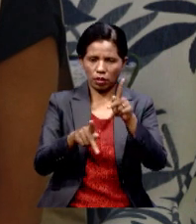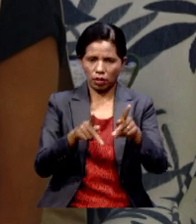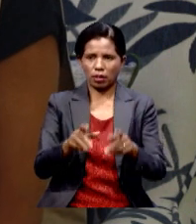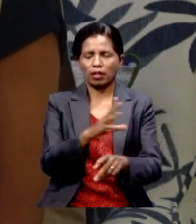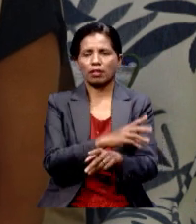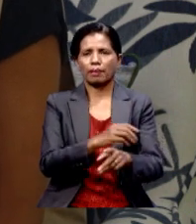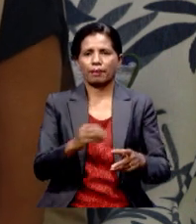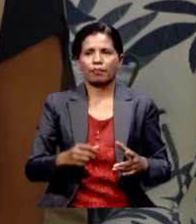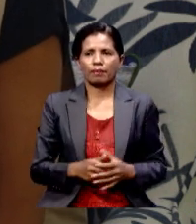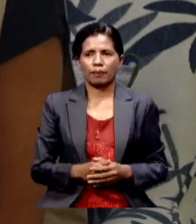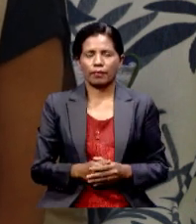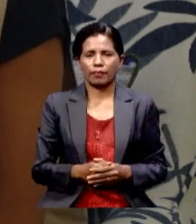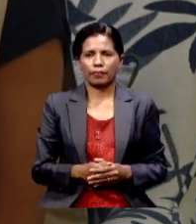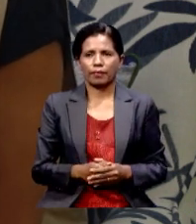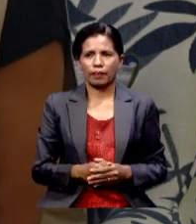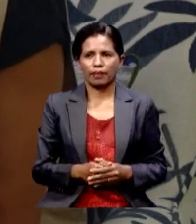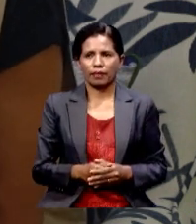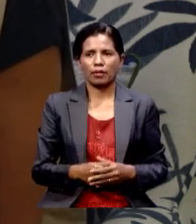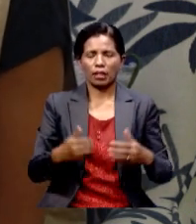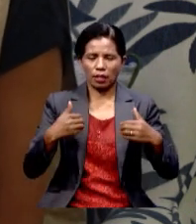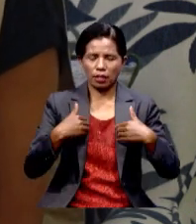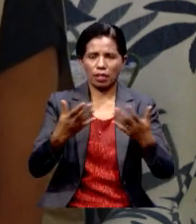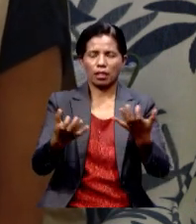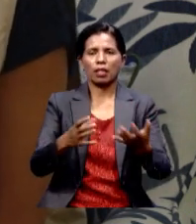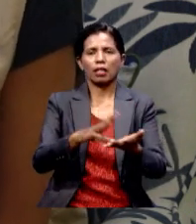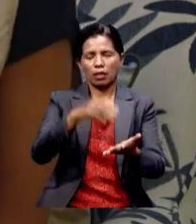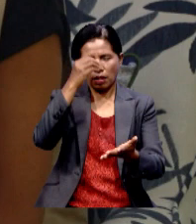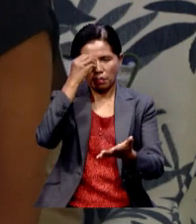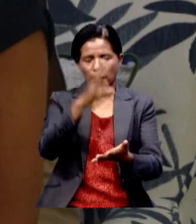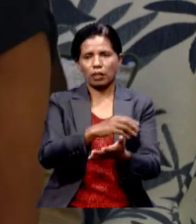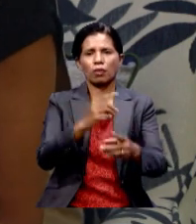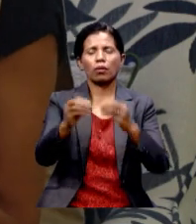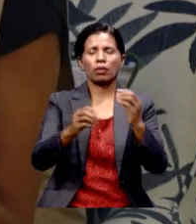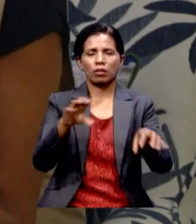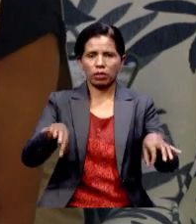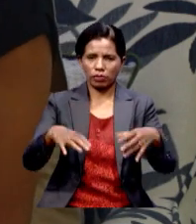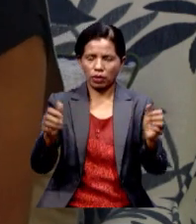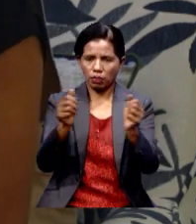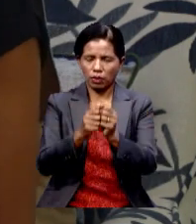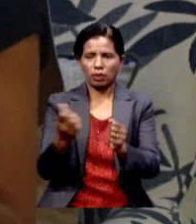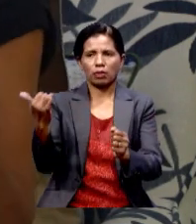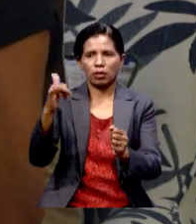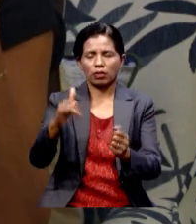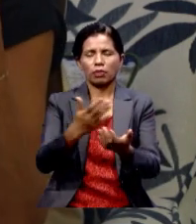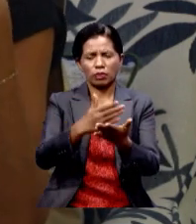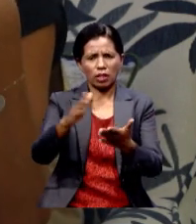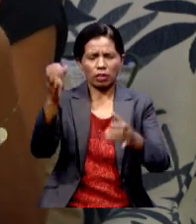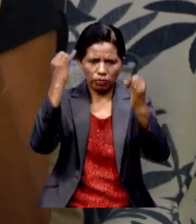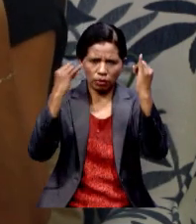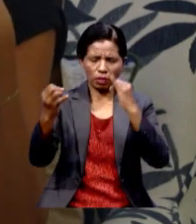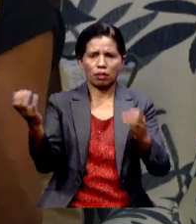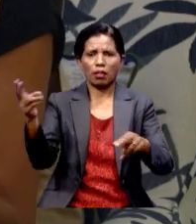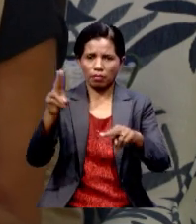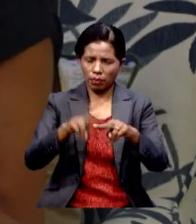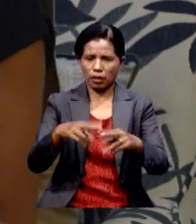elas têm vontade também de aprender. Acho que há muita ignorância e é preciso fazer muita sensibilização dos mitos que